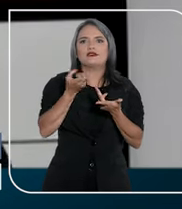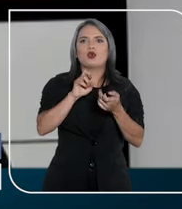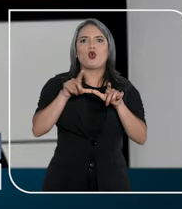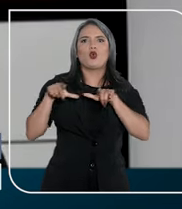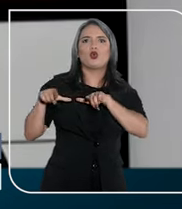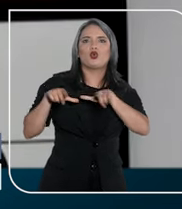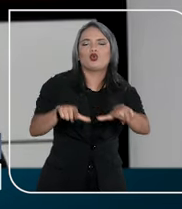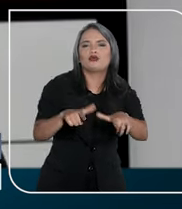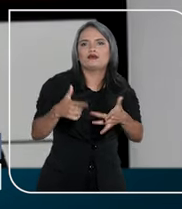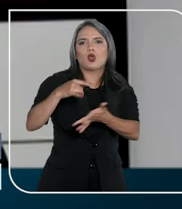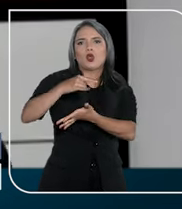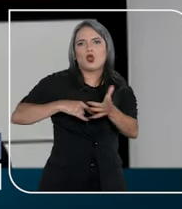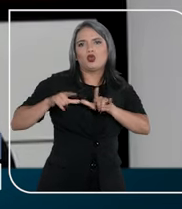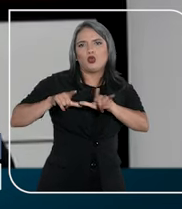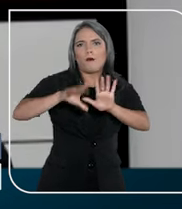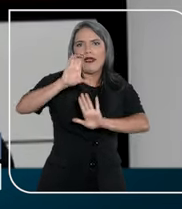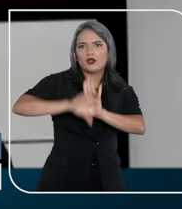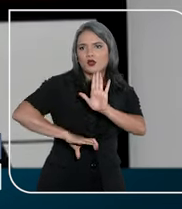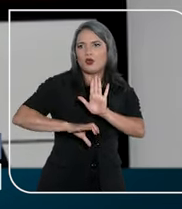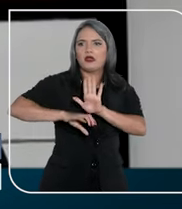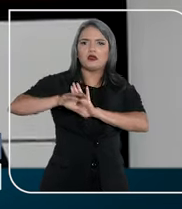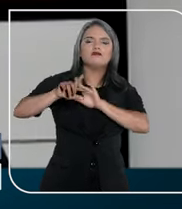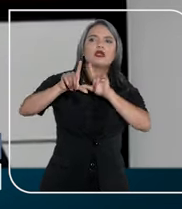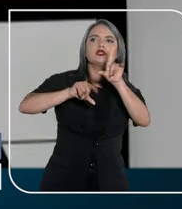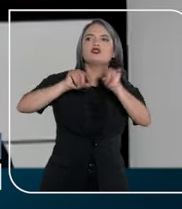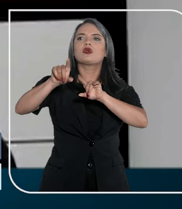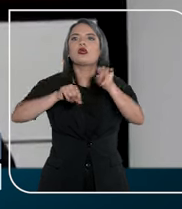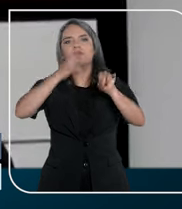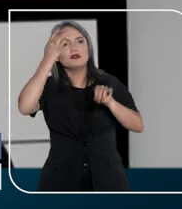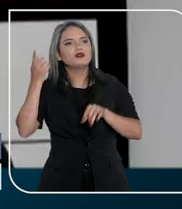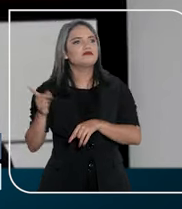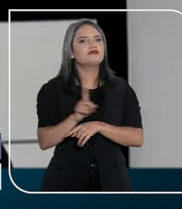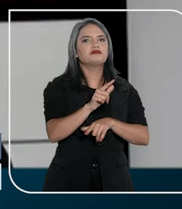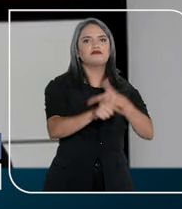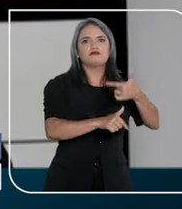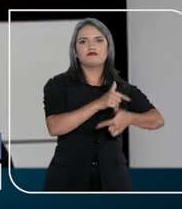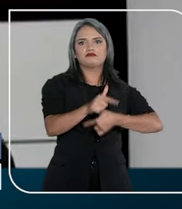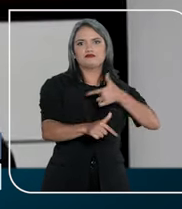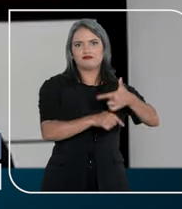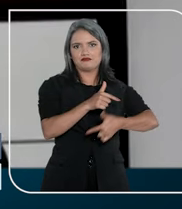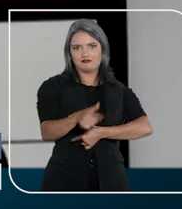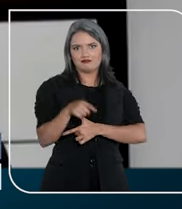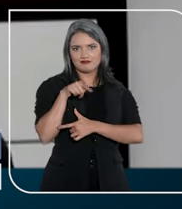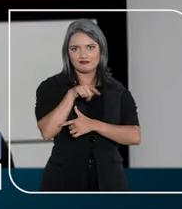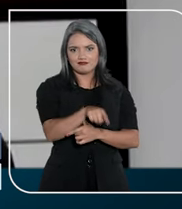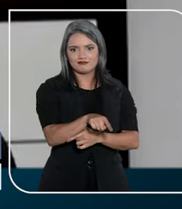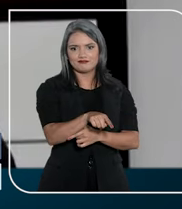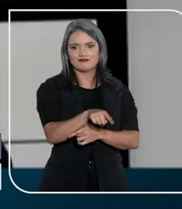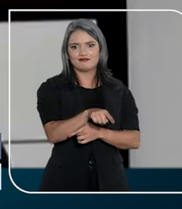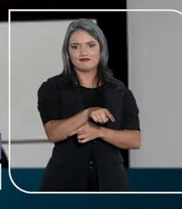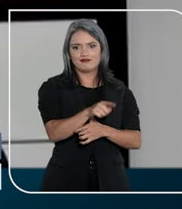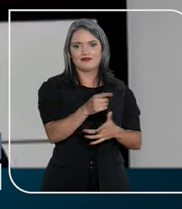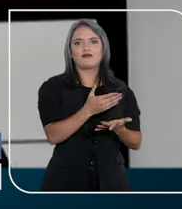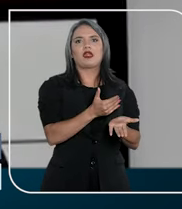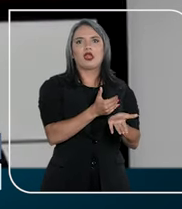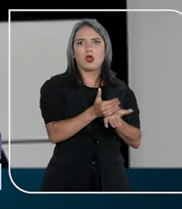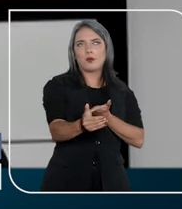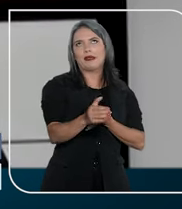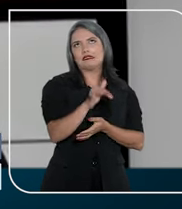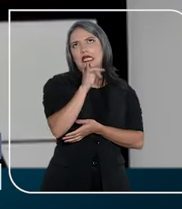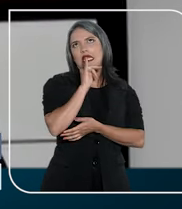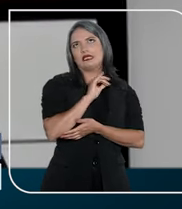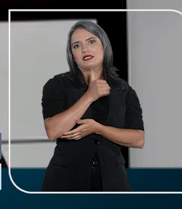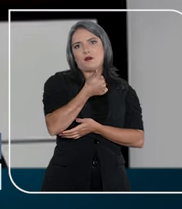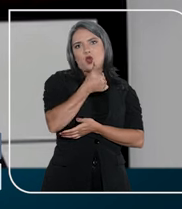vai enviar ali o seu currículo e faz um procedimento seletivo que é muito simples e ele começa a nomear 100 enfermeiros